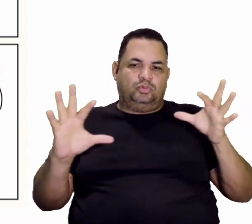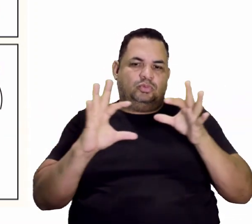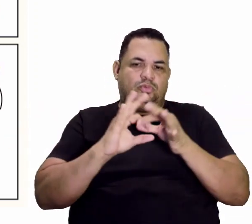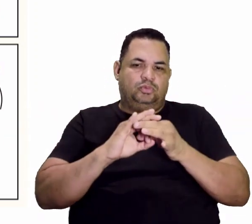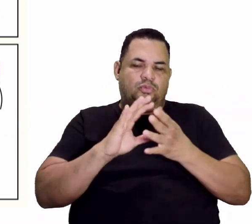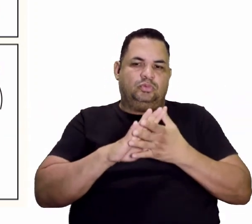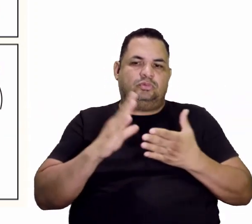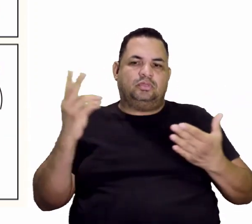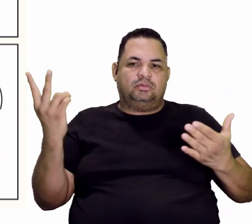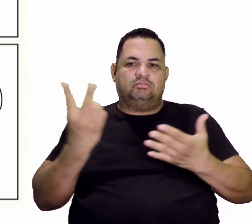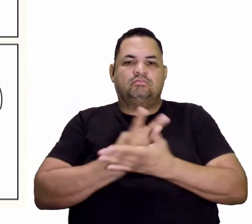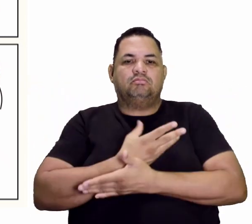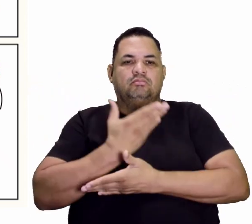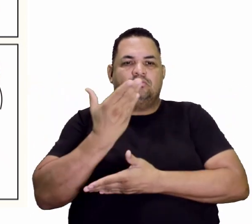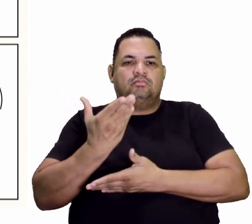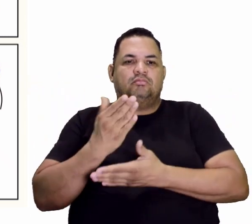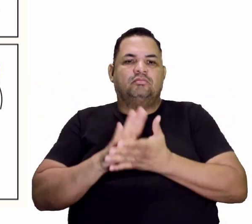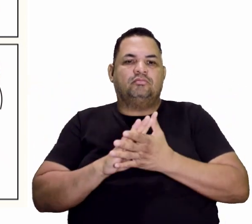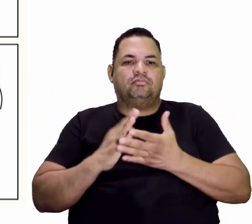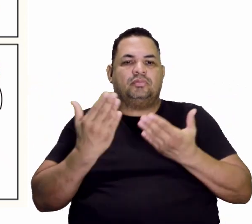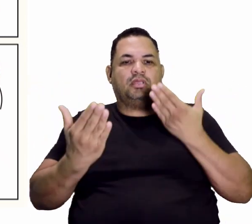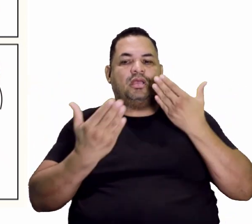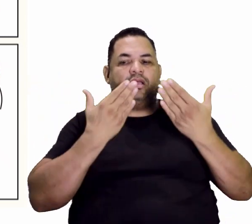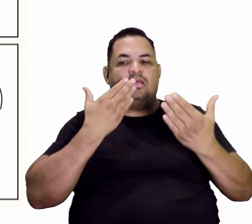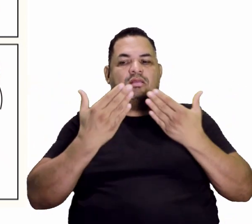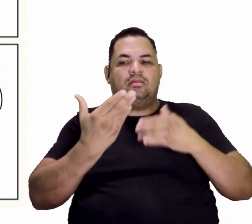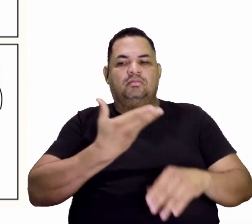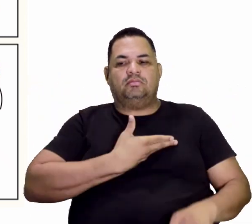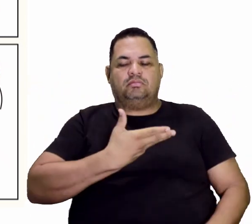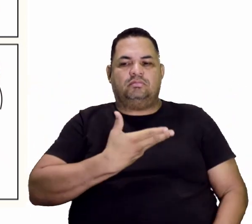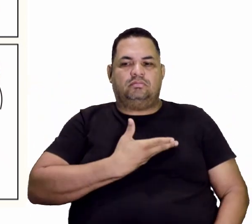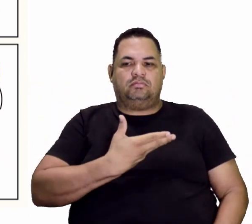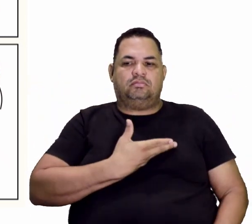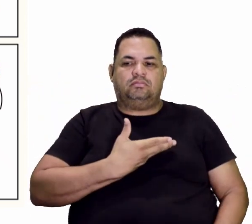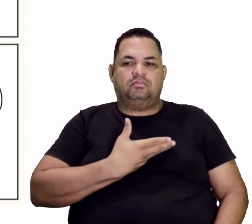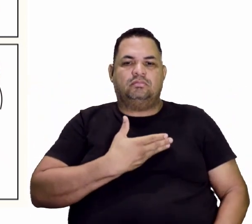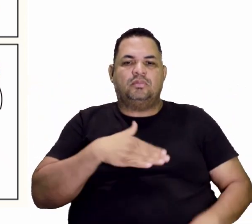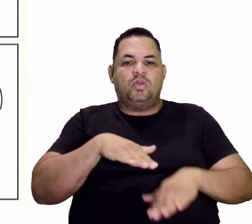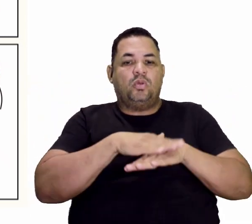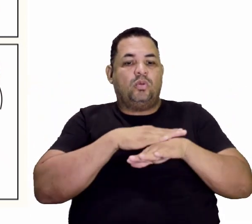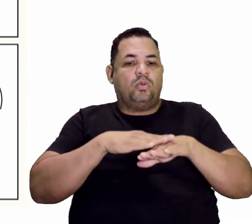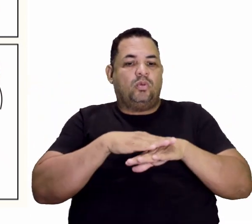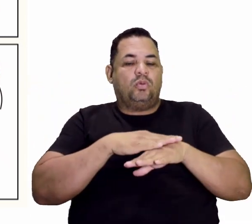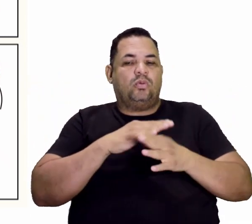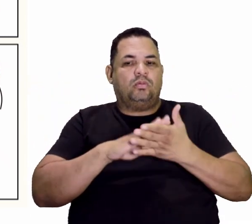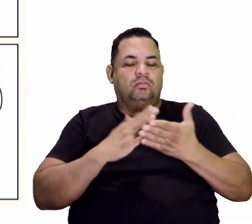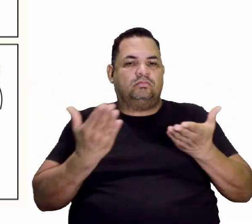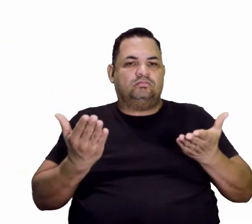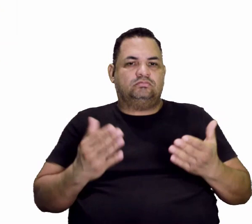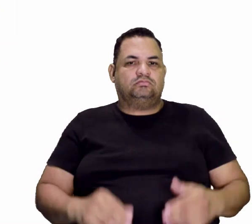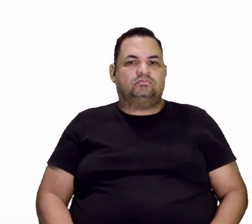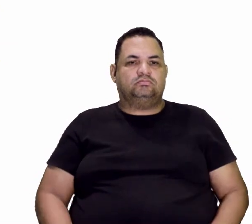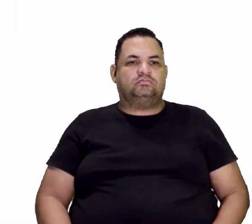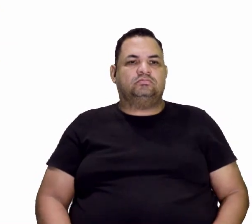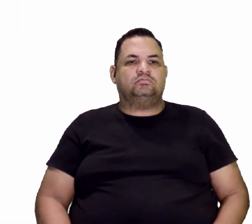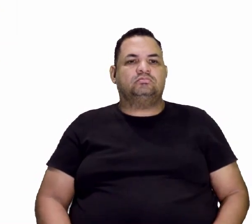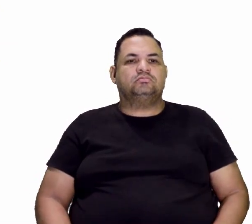coloquei algumas situações, um diálogo entre amigos de sempre, no seu lado mais pessoal.